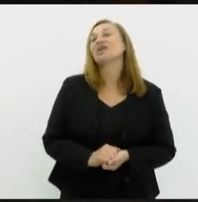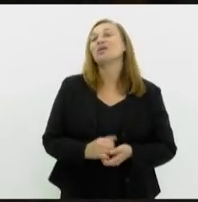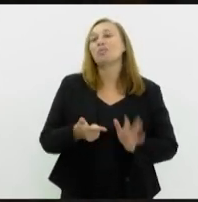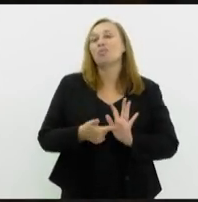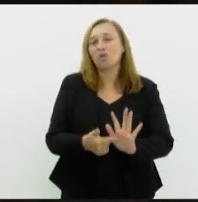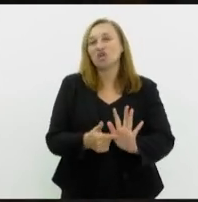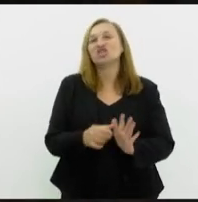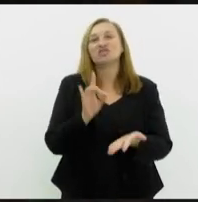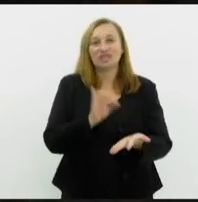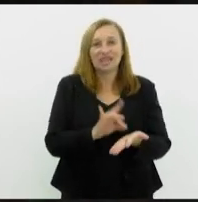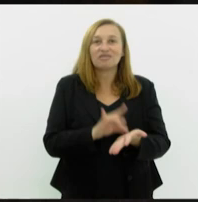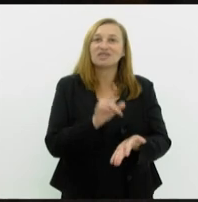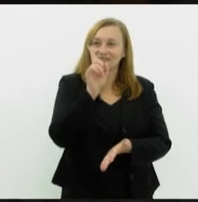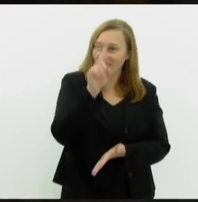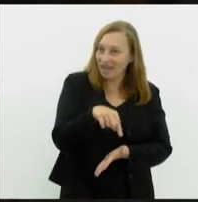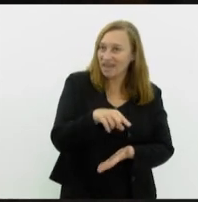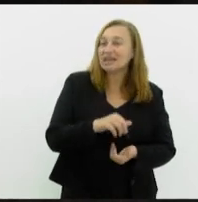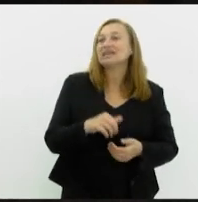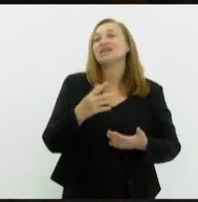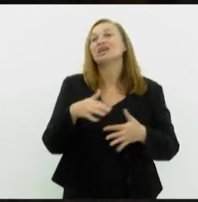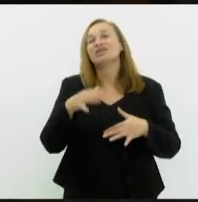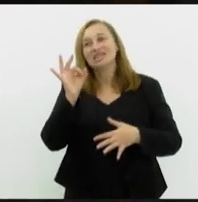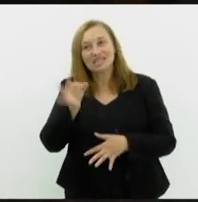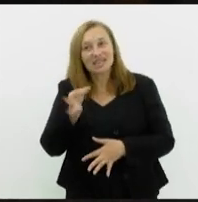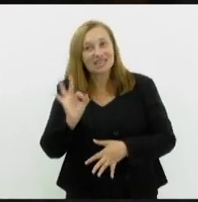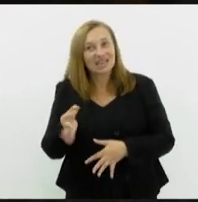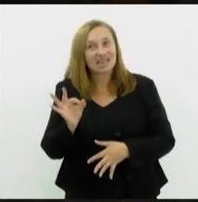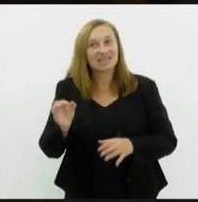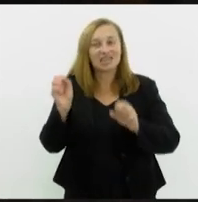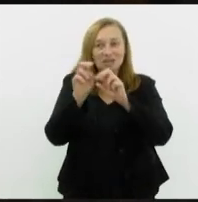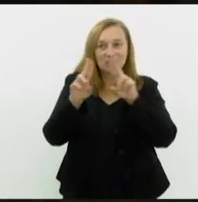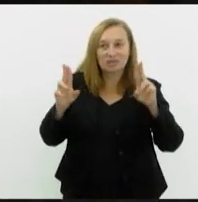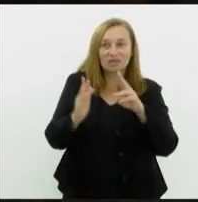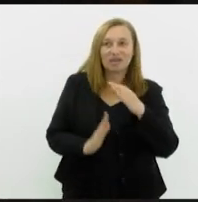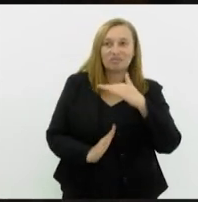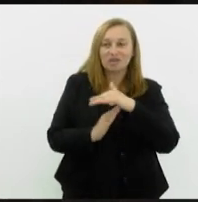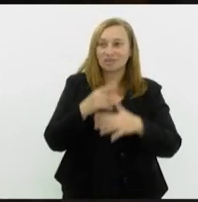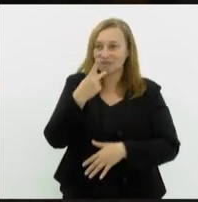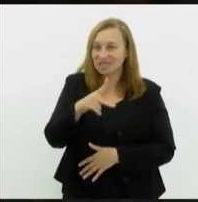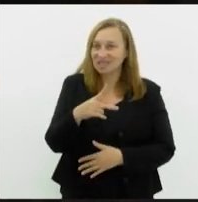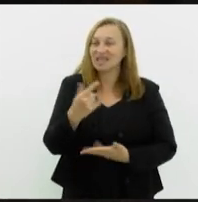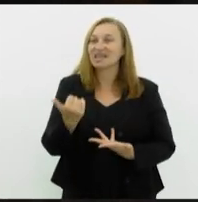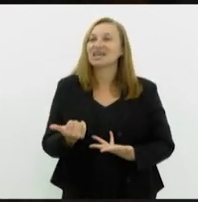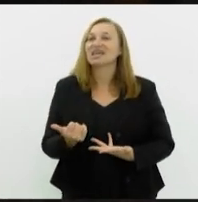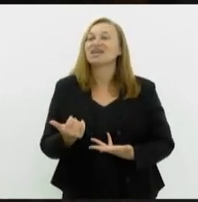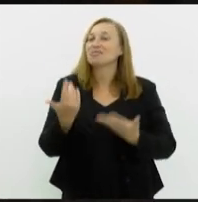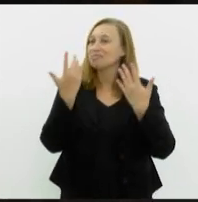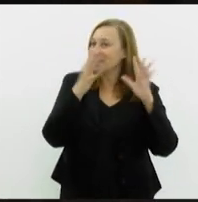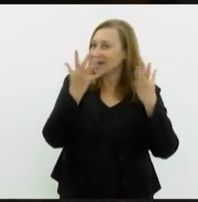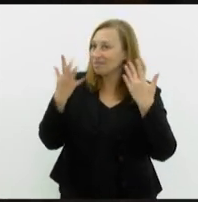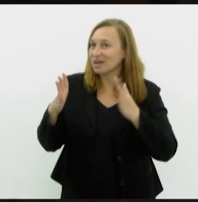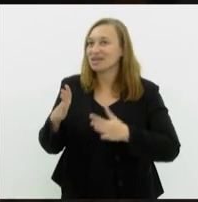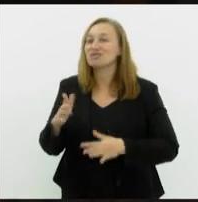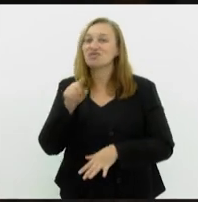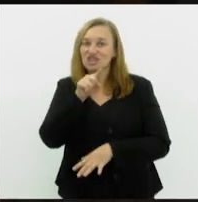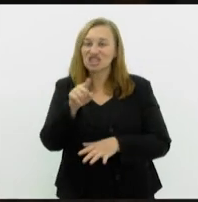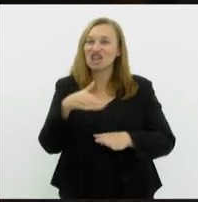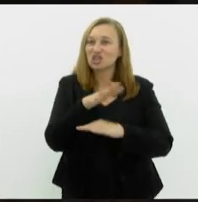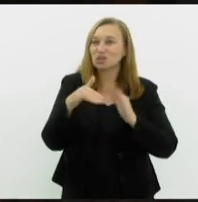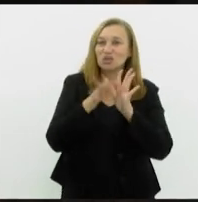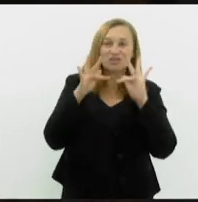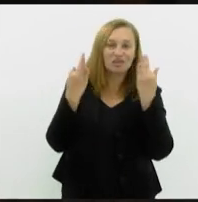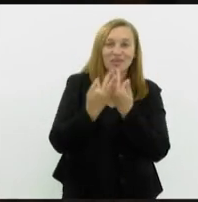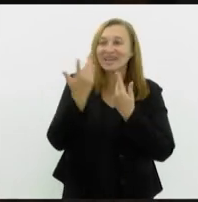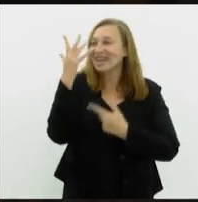você é de verdade, meu irmão. E eu tenho certeza que o céu é o limite para você. Tá bom, meu irmão? Parabéns a você e toda essa família